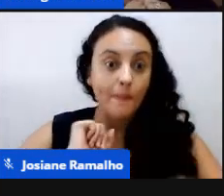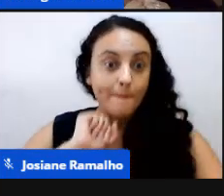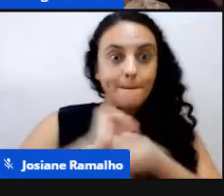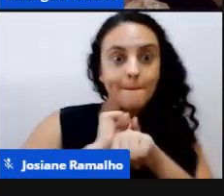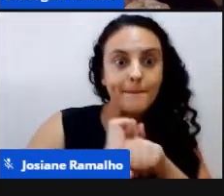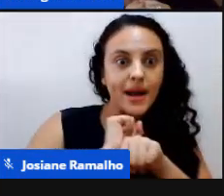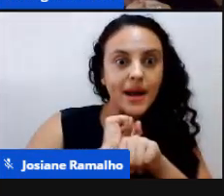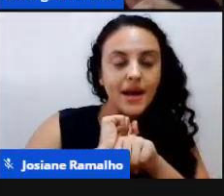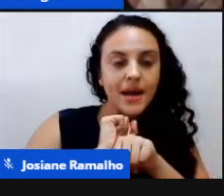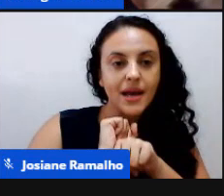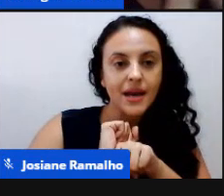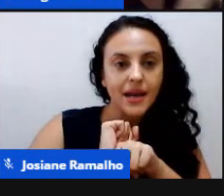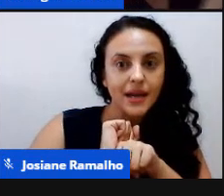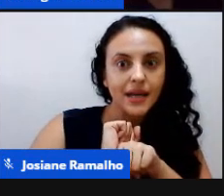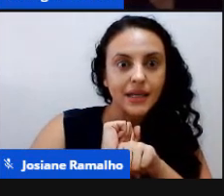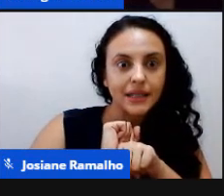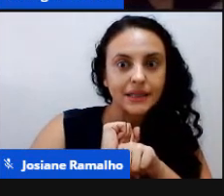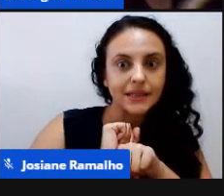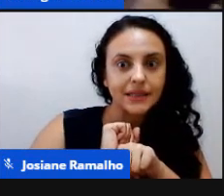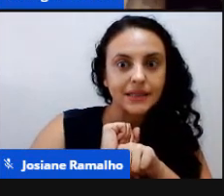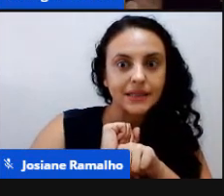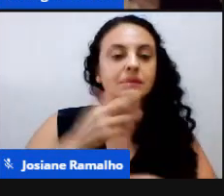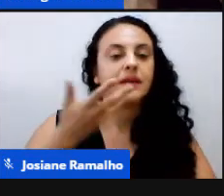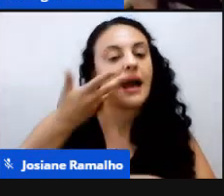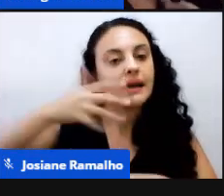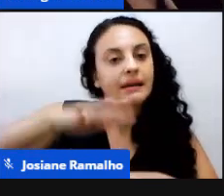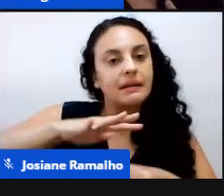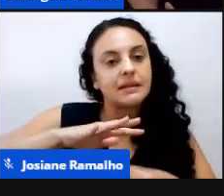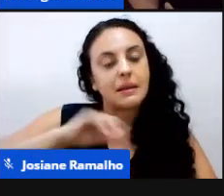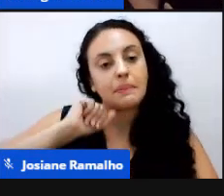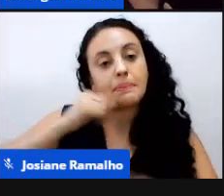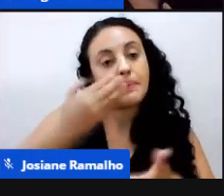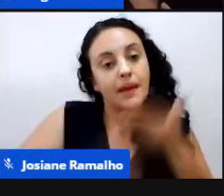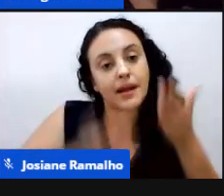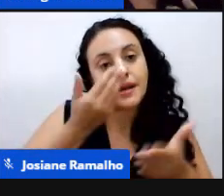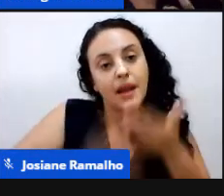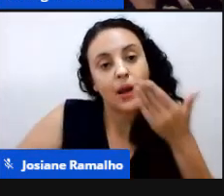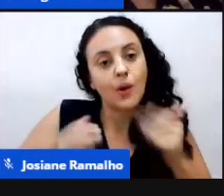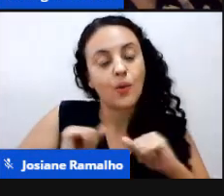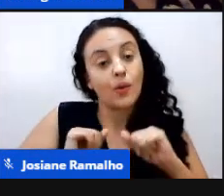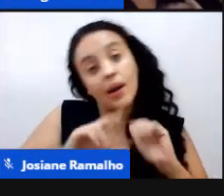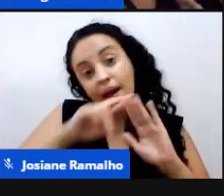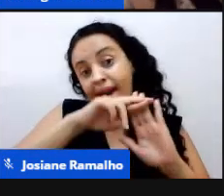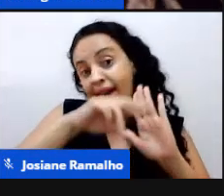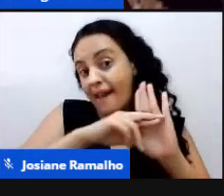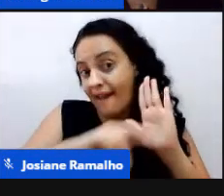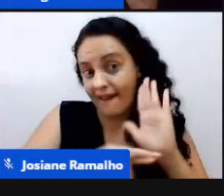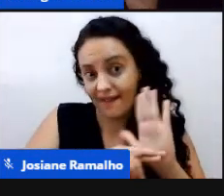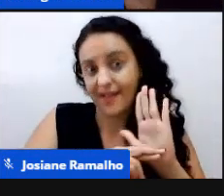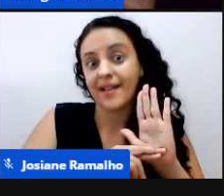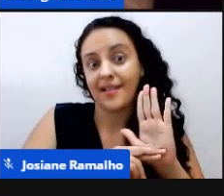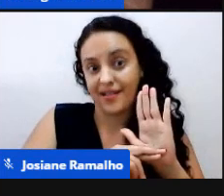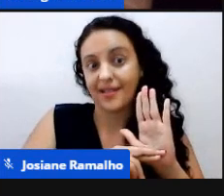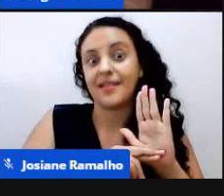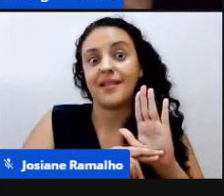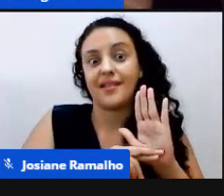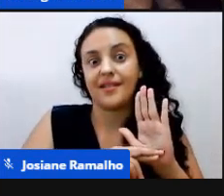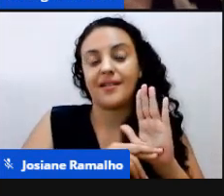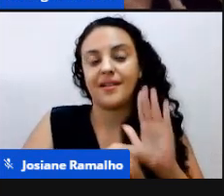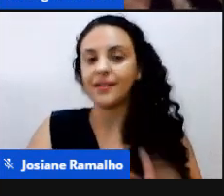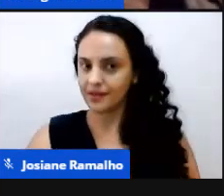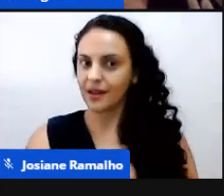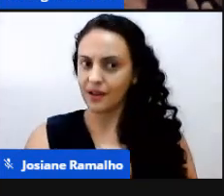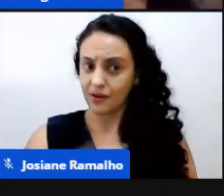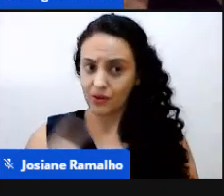a bola, ela sai da brincadeira. Ó, tem uma regra. Opa! Na vida da gente, a gente também tem regra. A